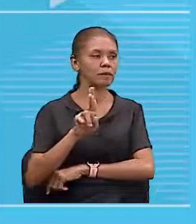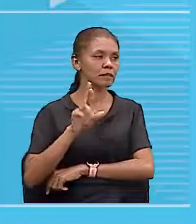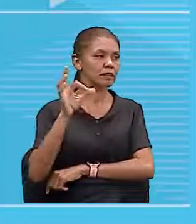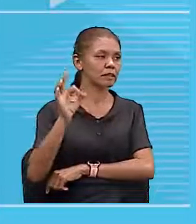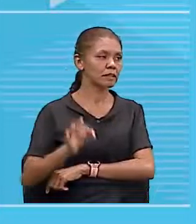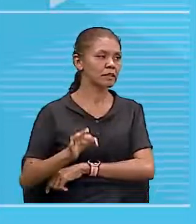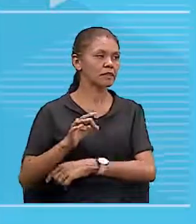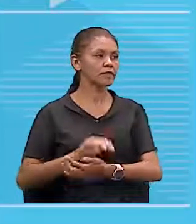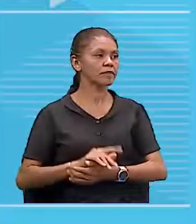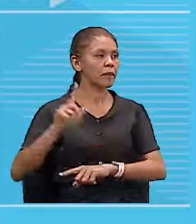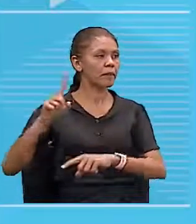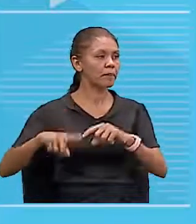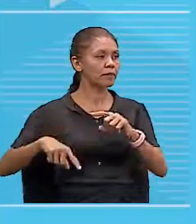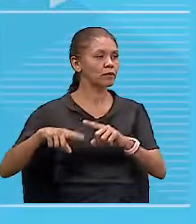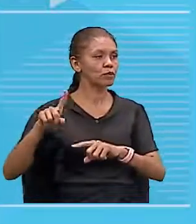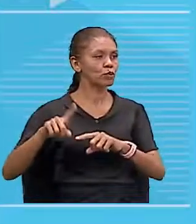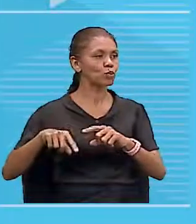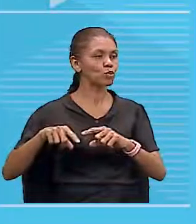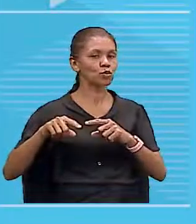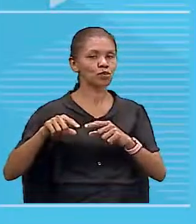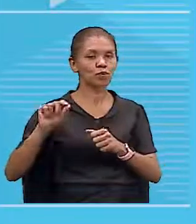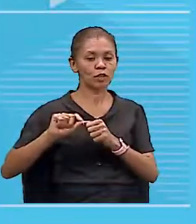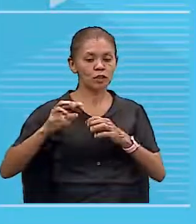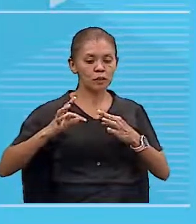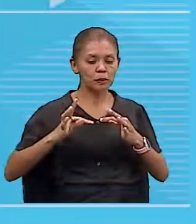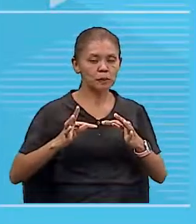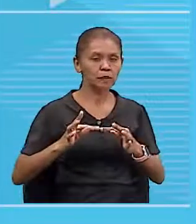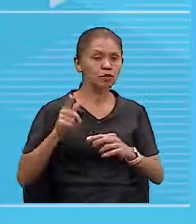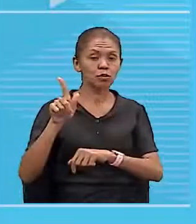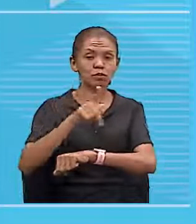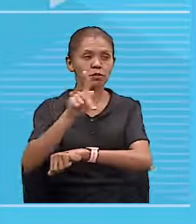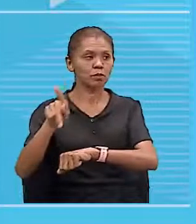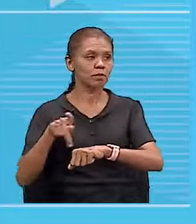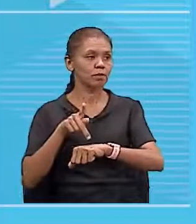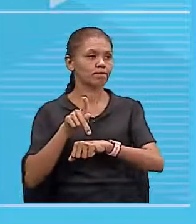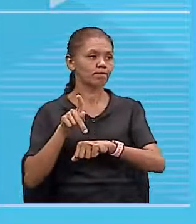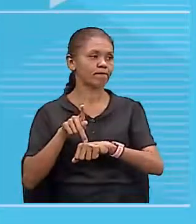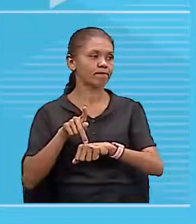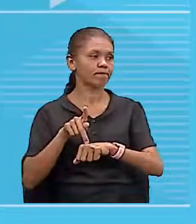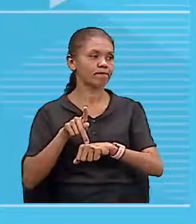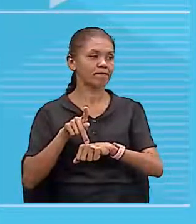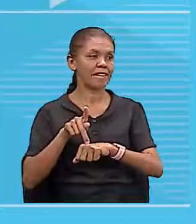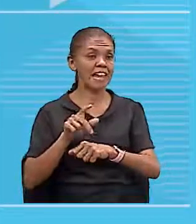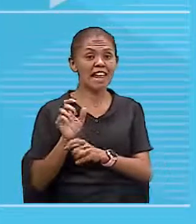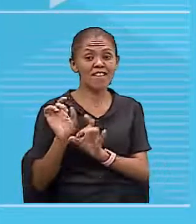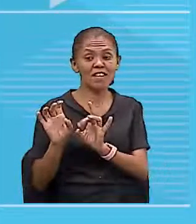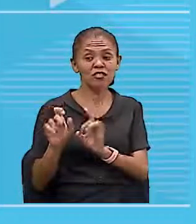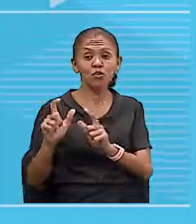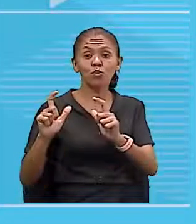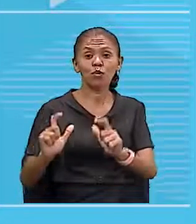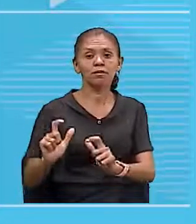produto de alta tecnologia que vem desses países tem grande mercado consumidor aonde em São Paulo tira o